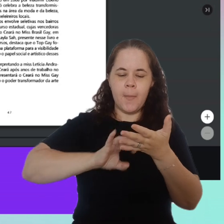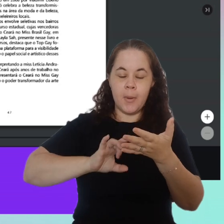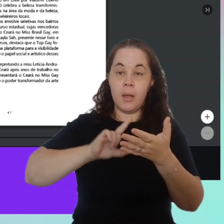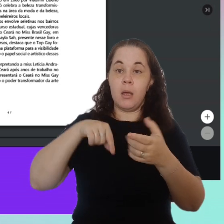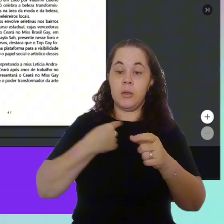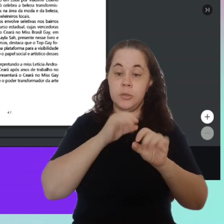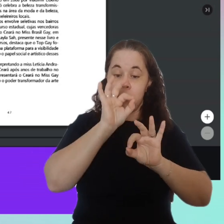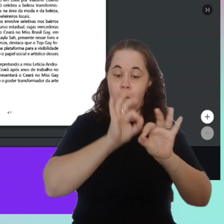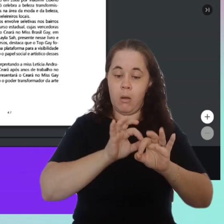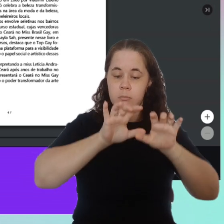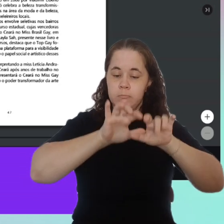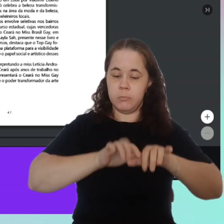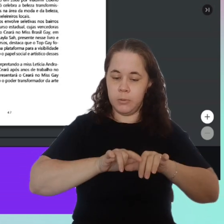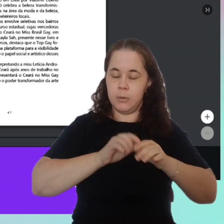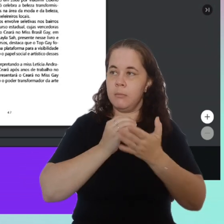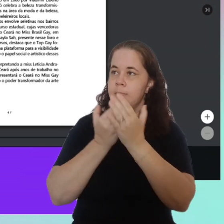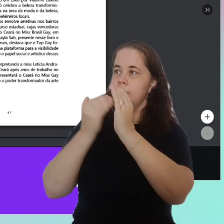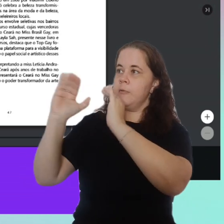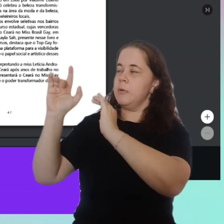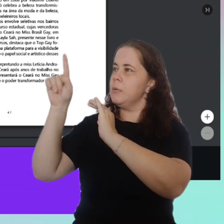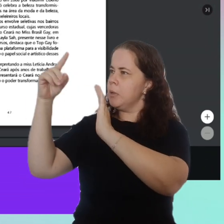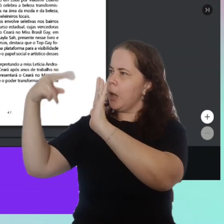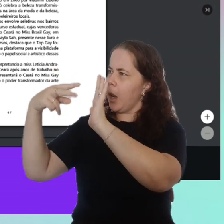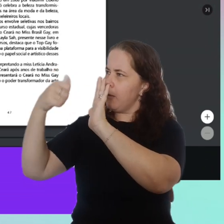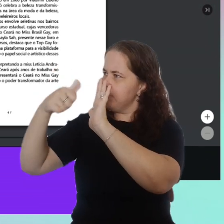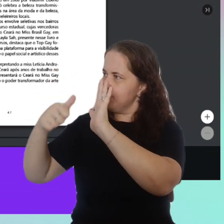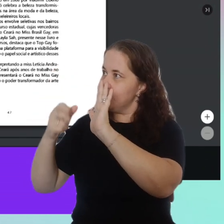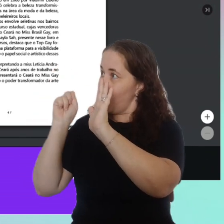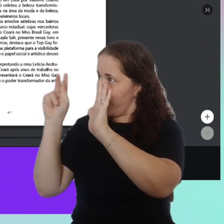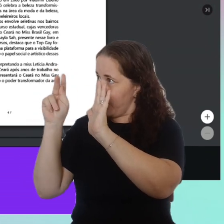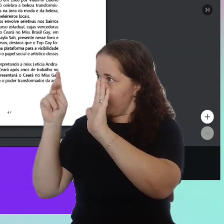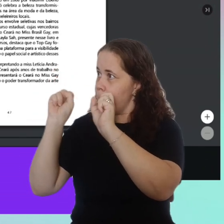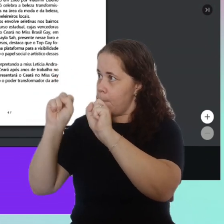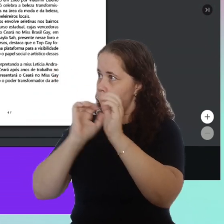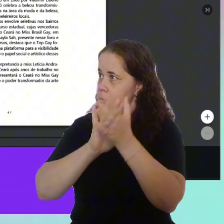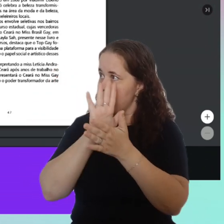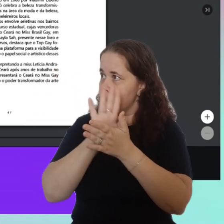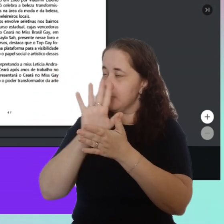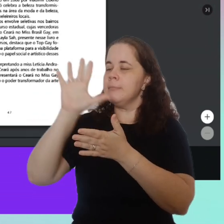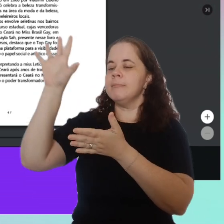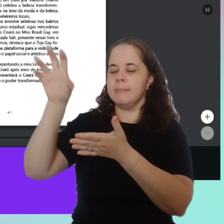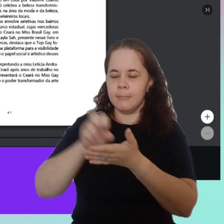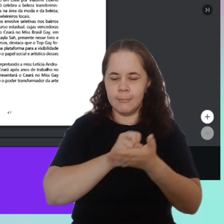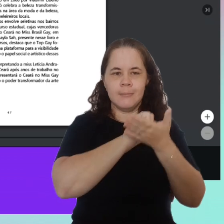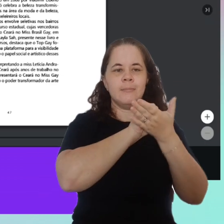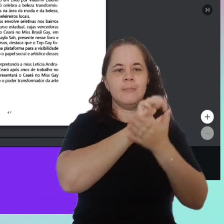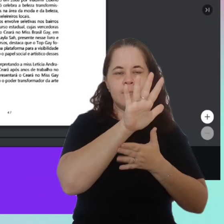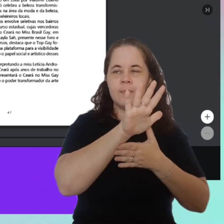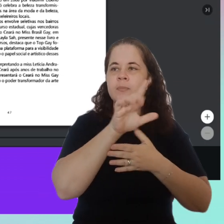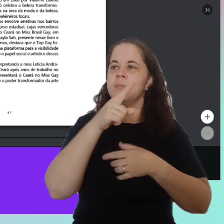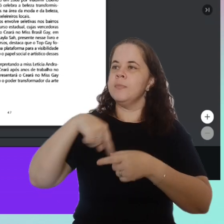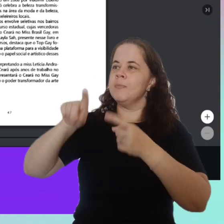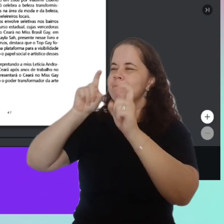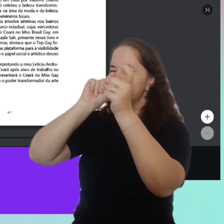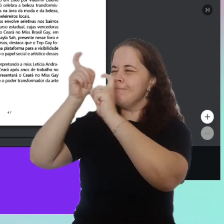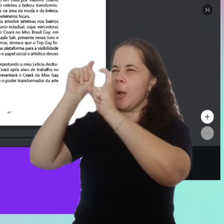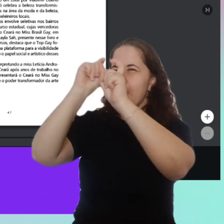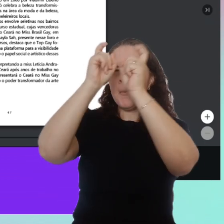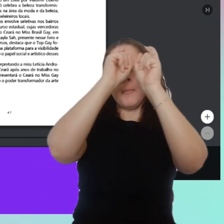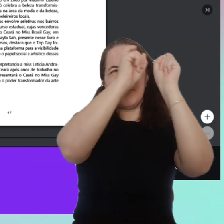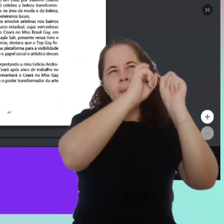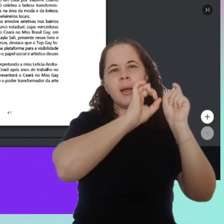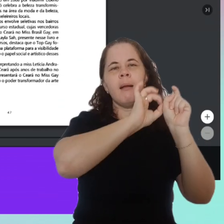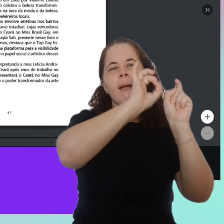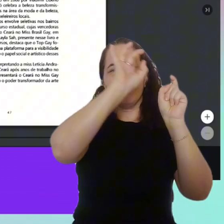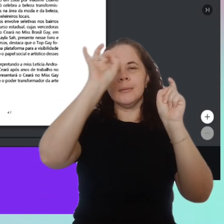fez o envio. Eles puderam ler, ter esse momento de, nossa, acho que esse ponto tá legal, acho que esse ponto não tá. Então eles também